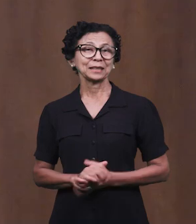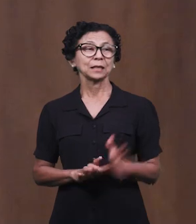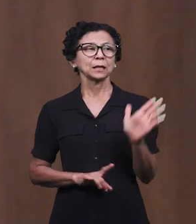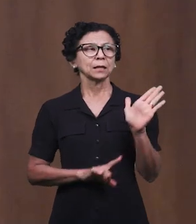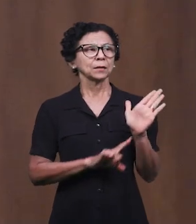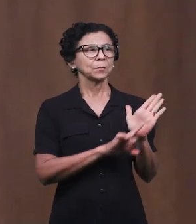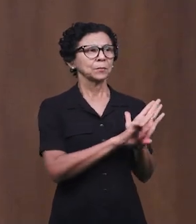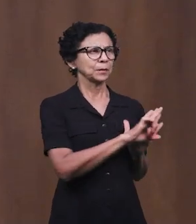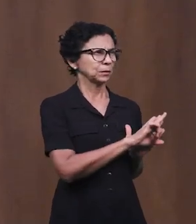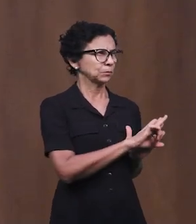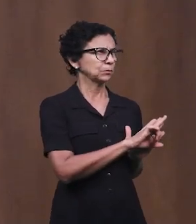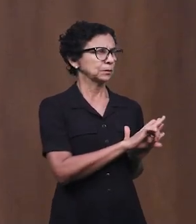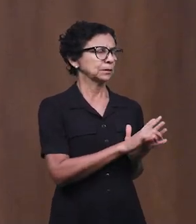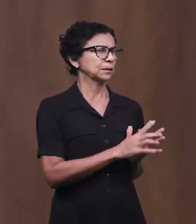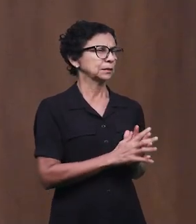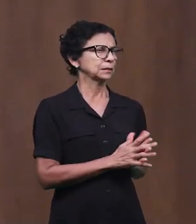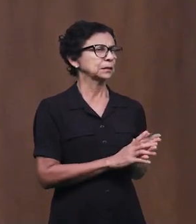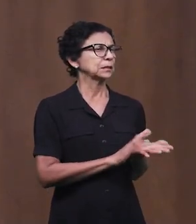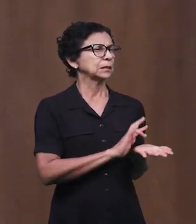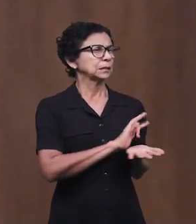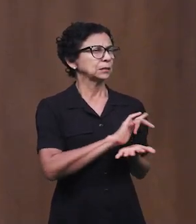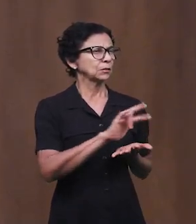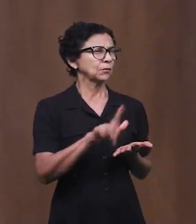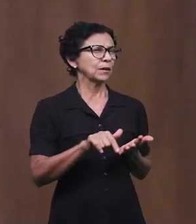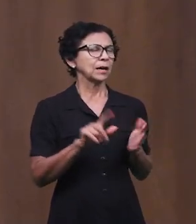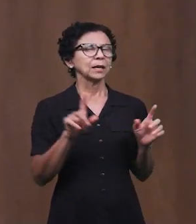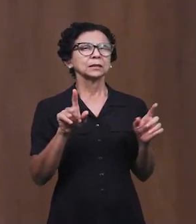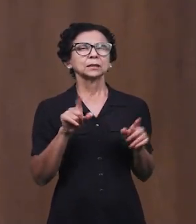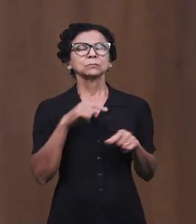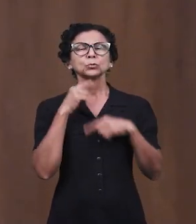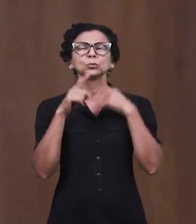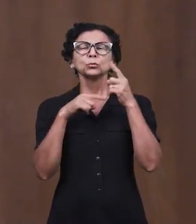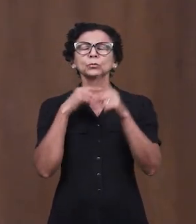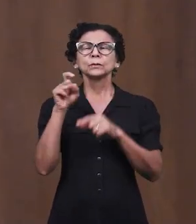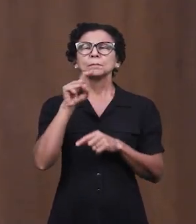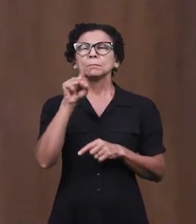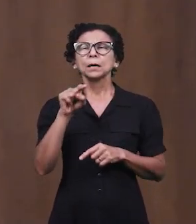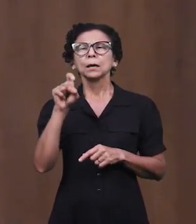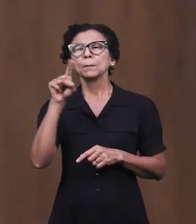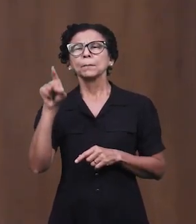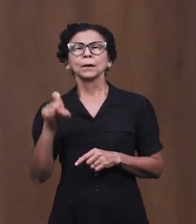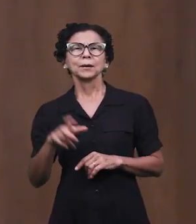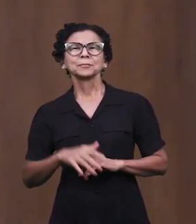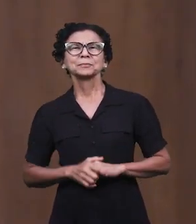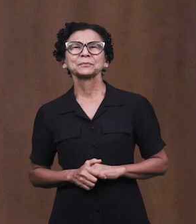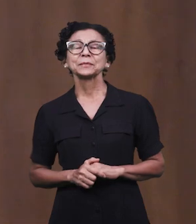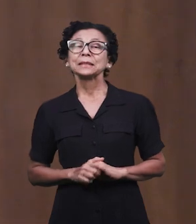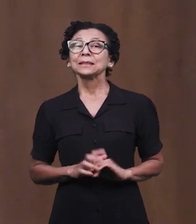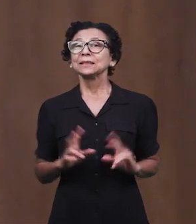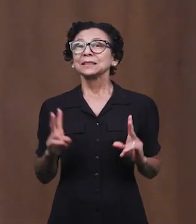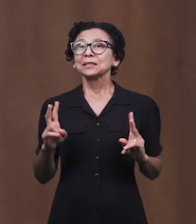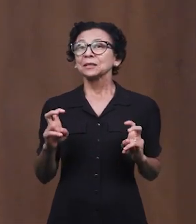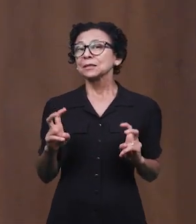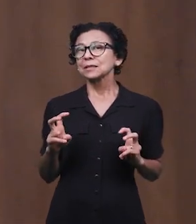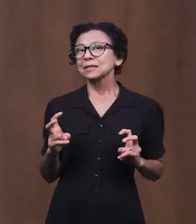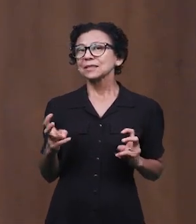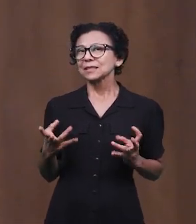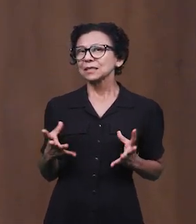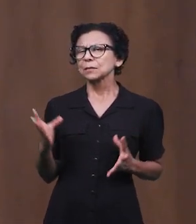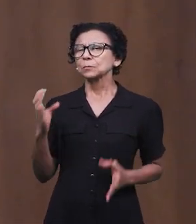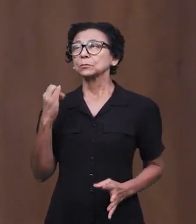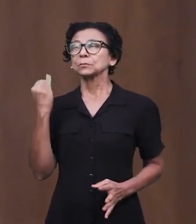Carla. Existem várias indagações, né, sobre este assunto e é um assunto assim de